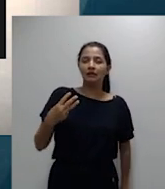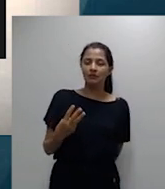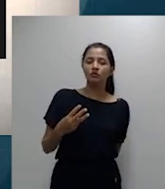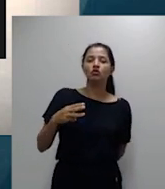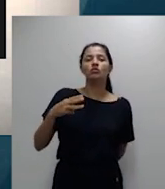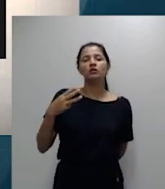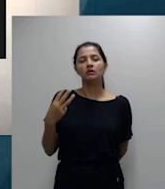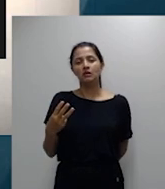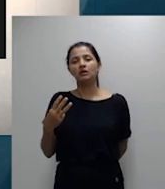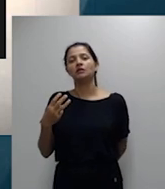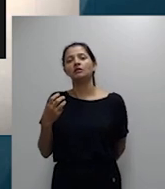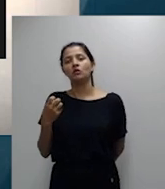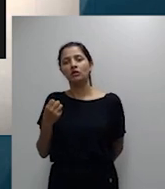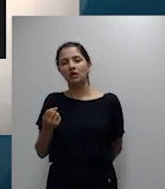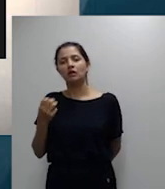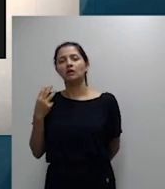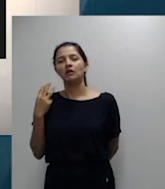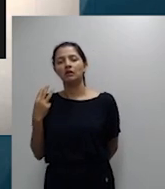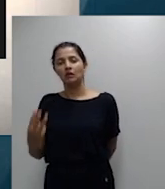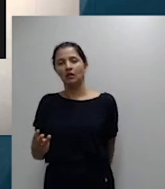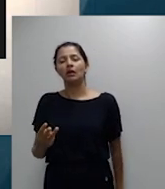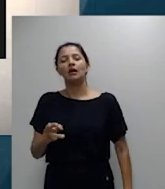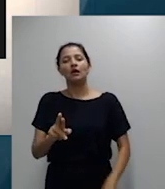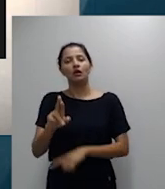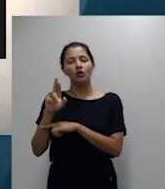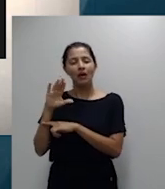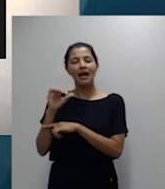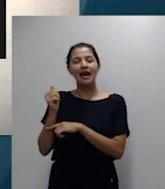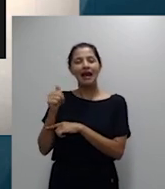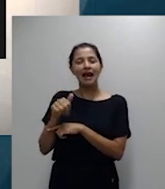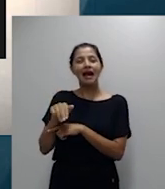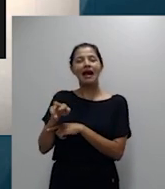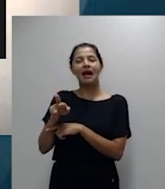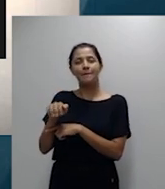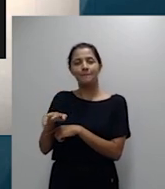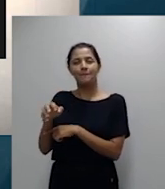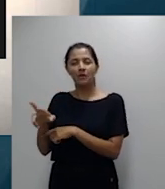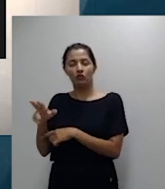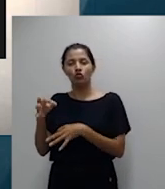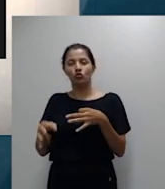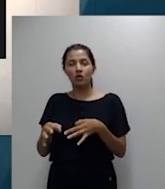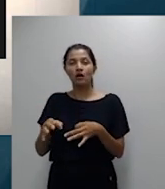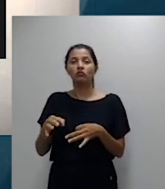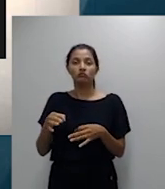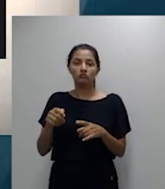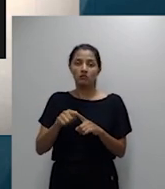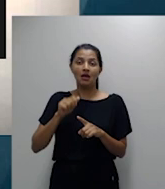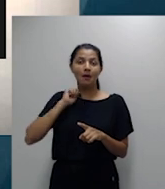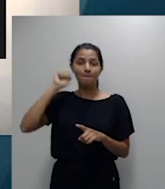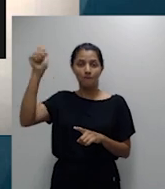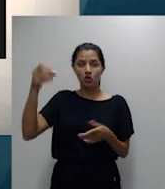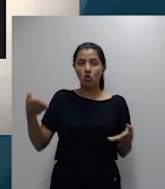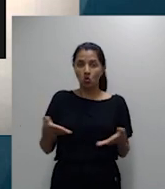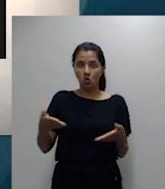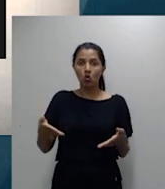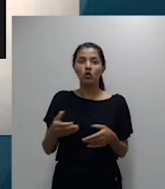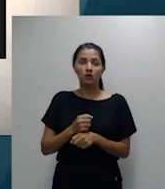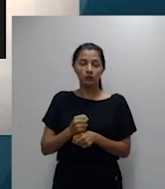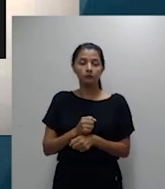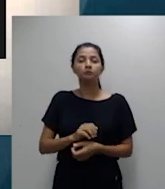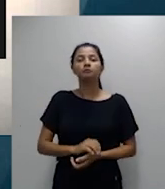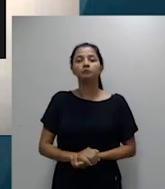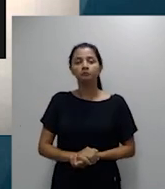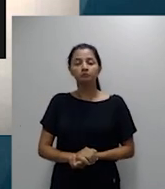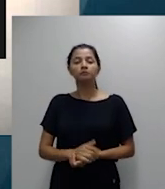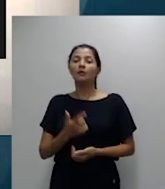3763 relatora ministra Cármen Lúcia em julgado em abril deste ano na qual se debateu a constitucionalidade